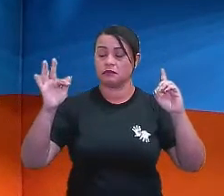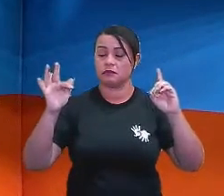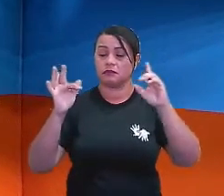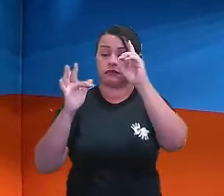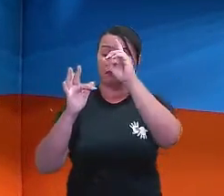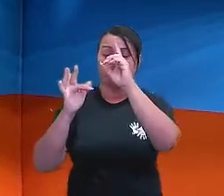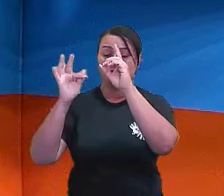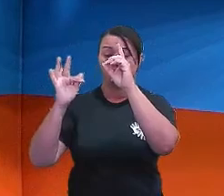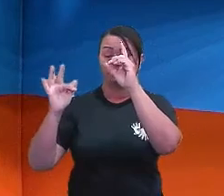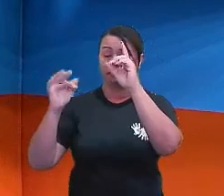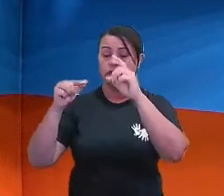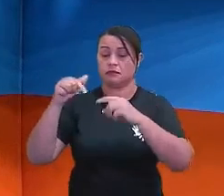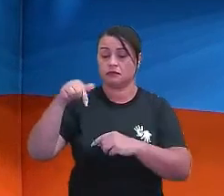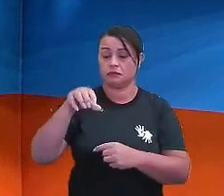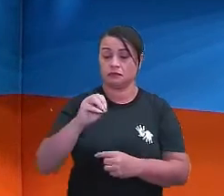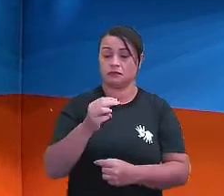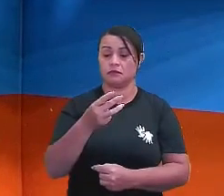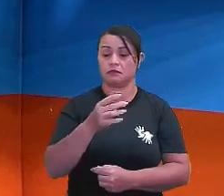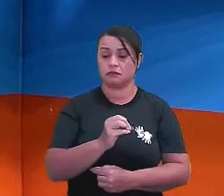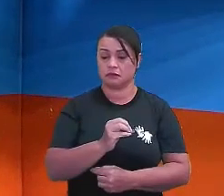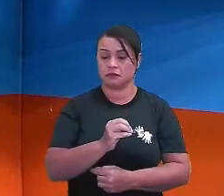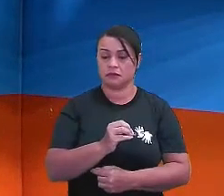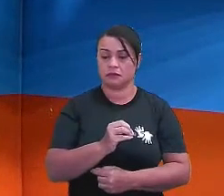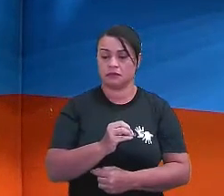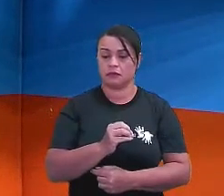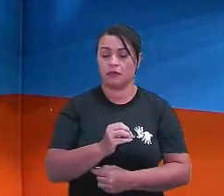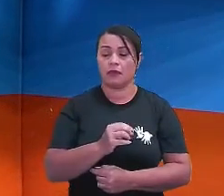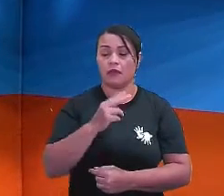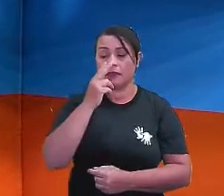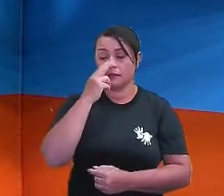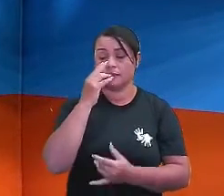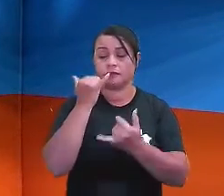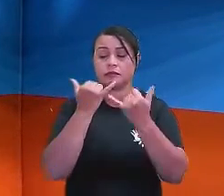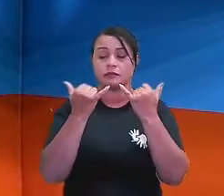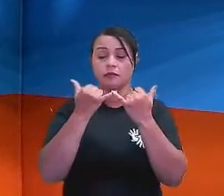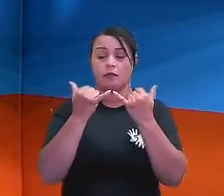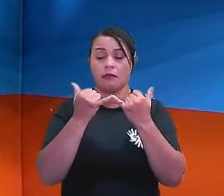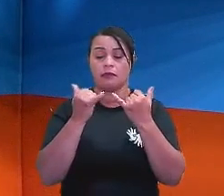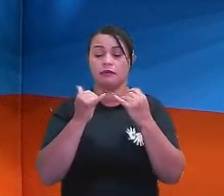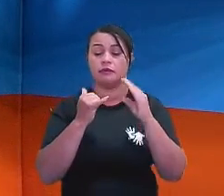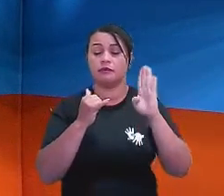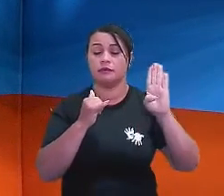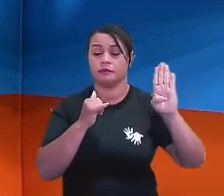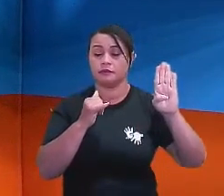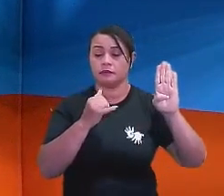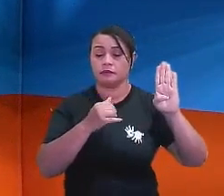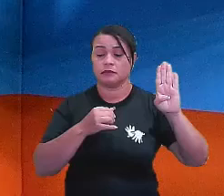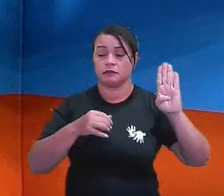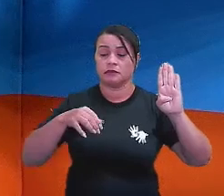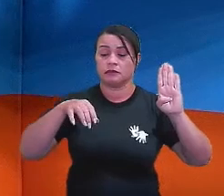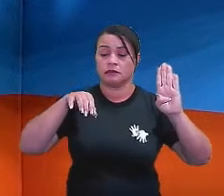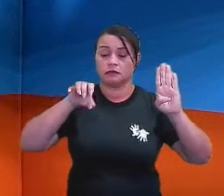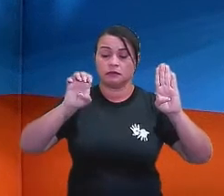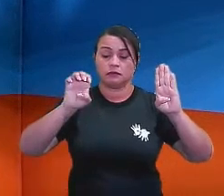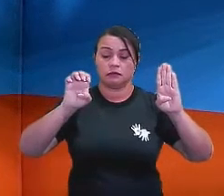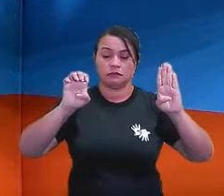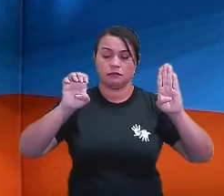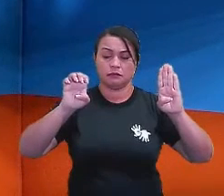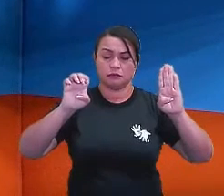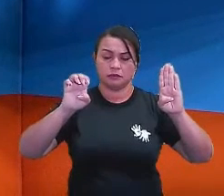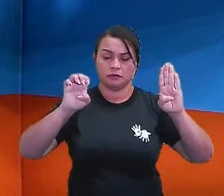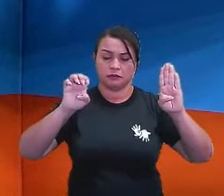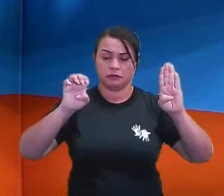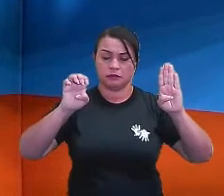eu tenho um ângulo de 70 e um ângulo de 30. Então, a gente sabe que B está para quem? Né? Para E,